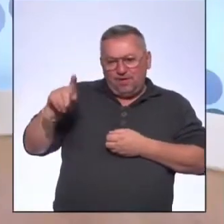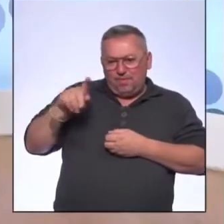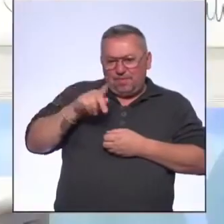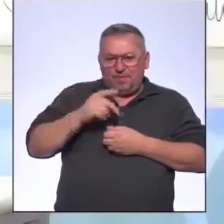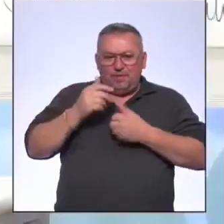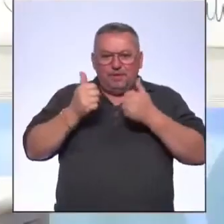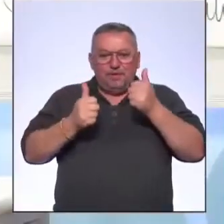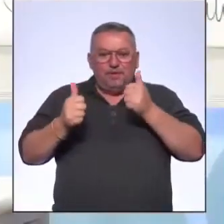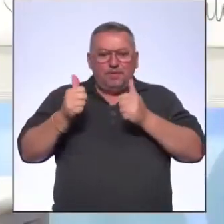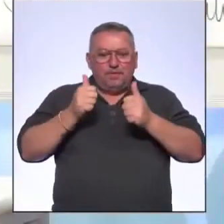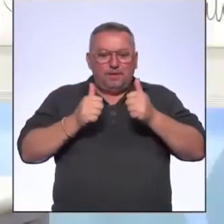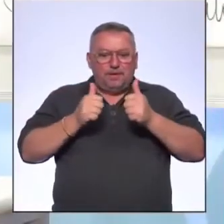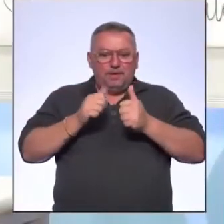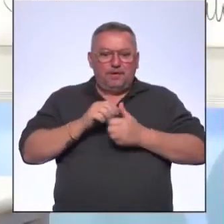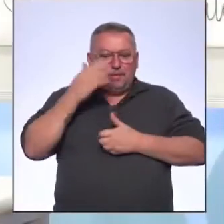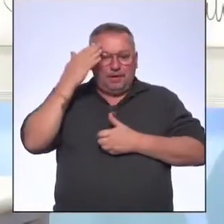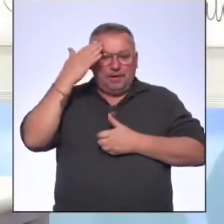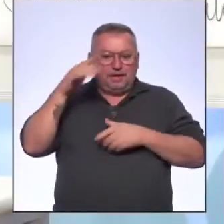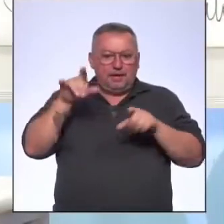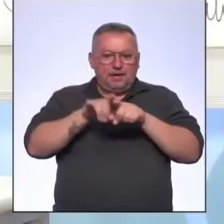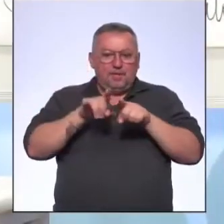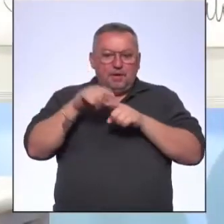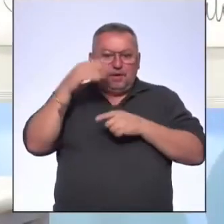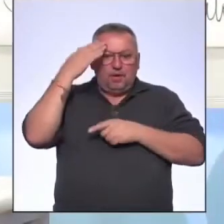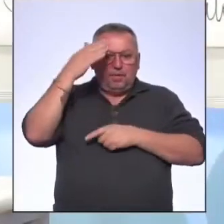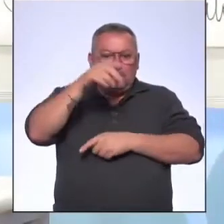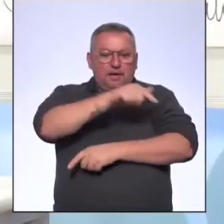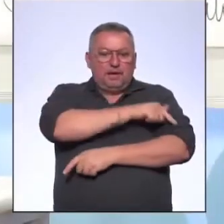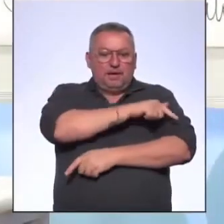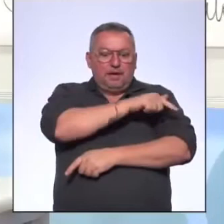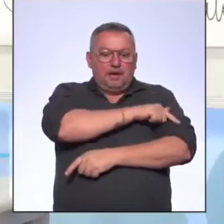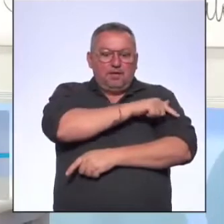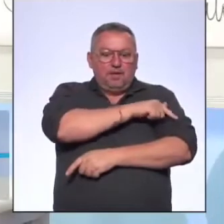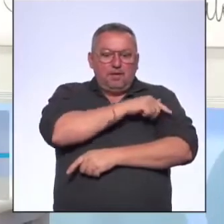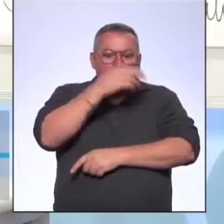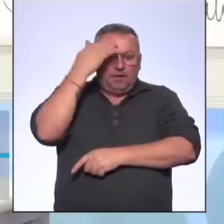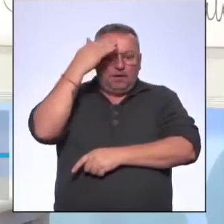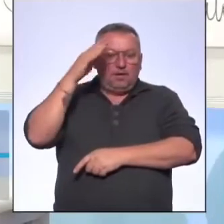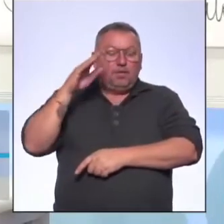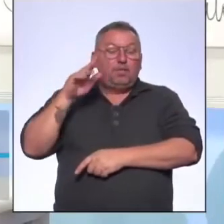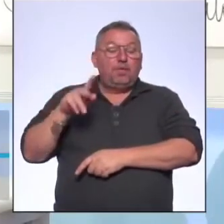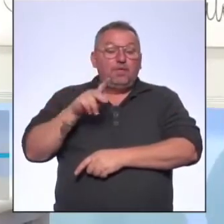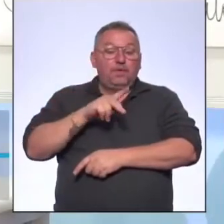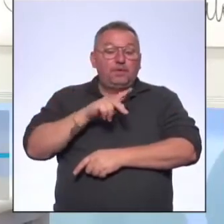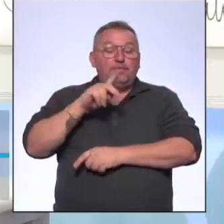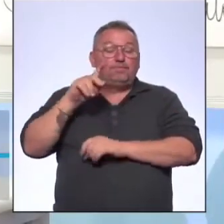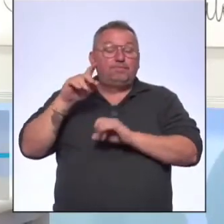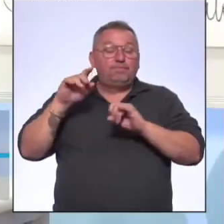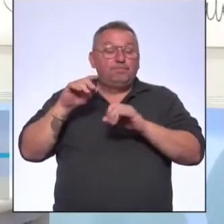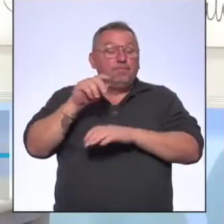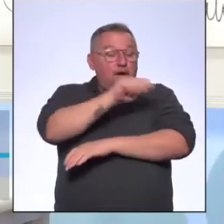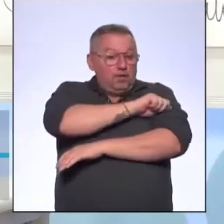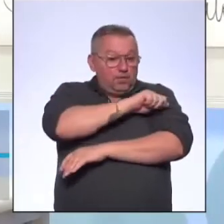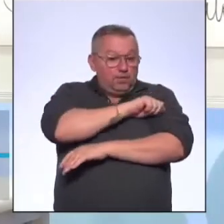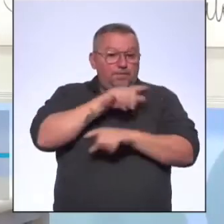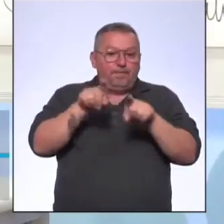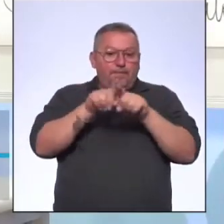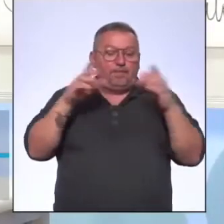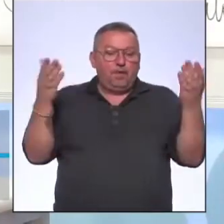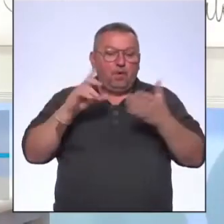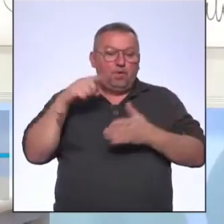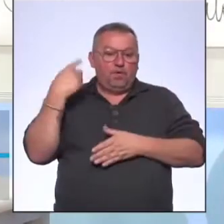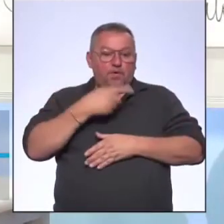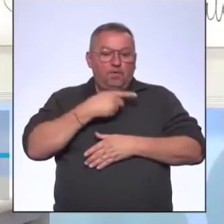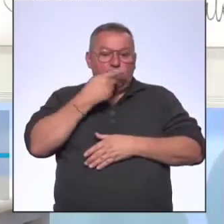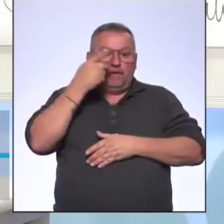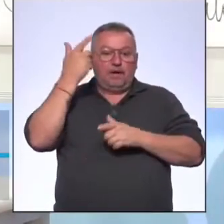Bom dia, Dani, obrigada. Bom dia, 7º, bom dia, professores e alunos. Hoje nós vamos, então, falar sobre um